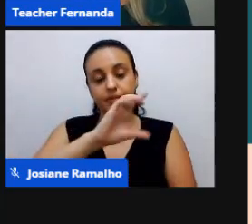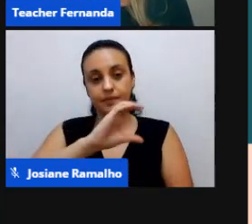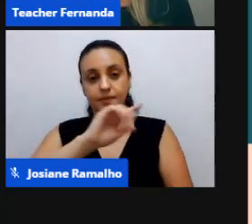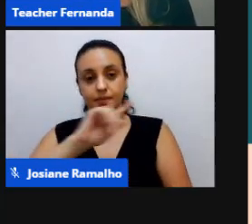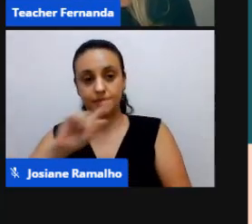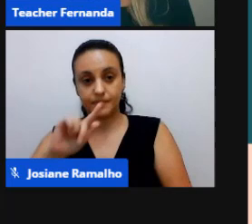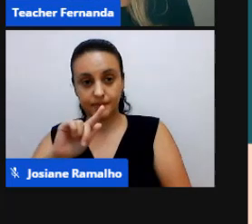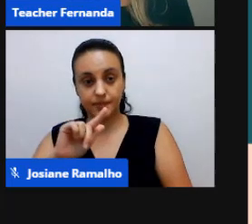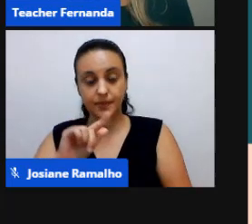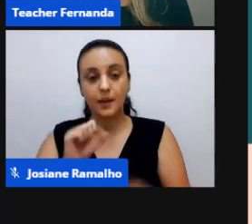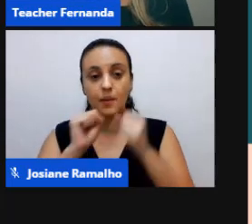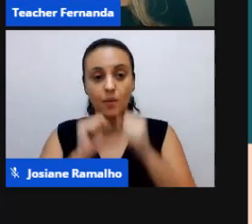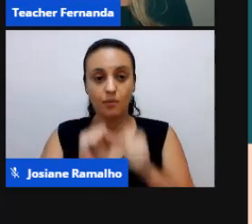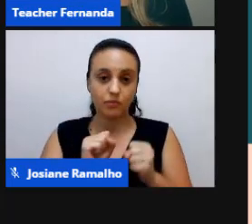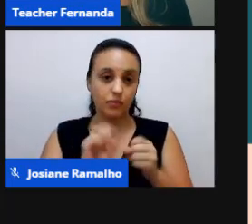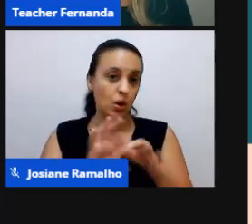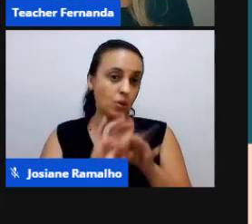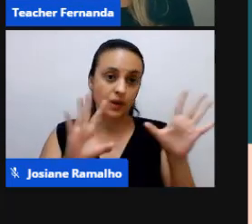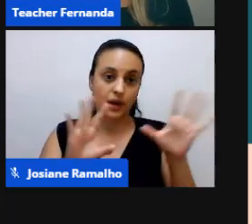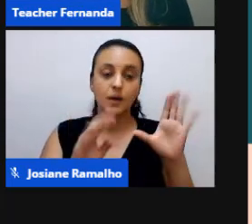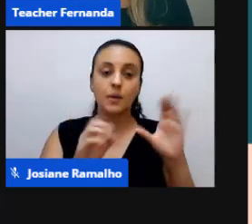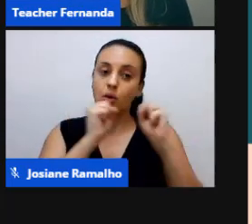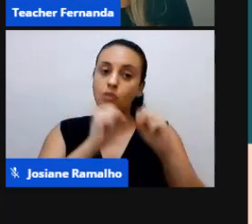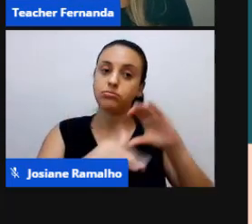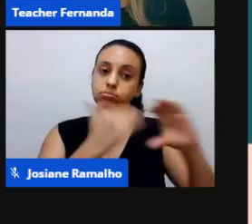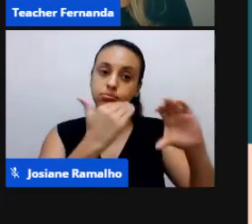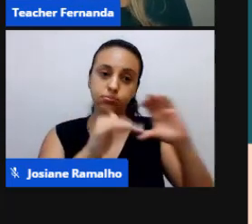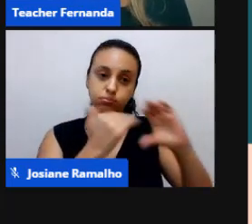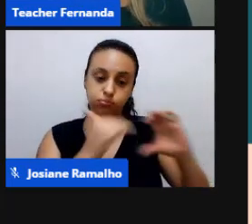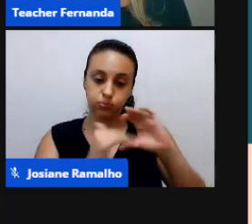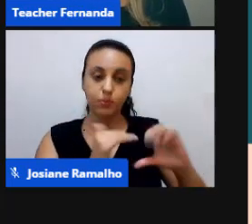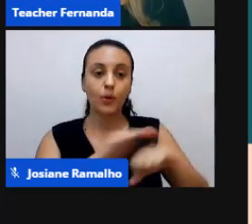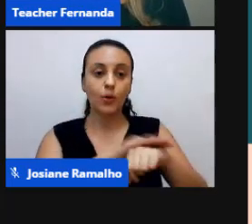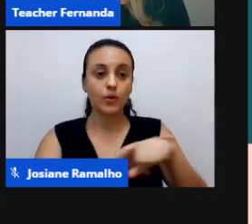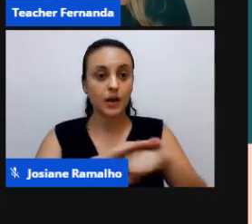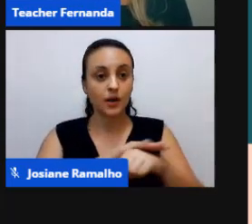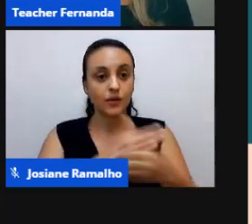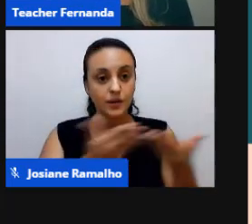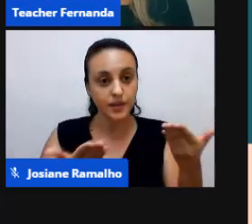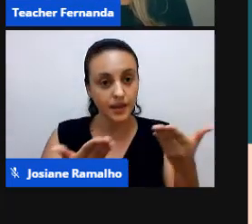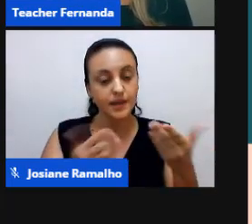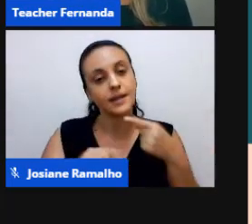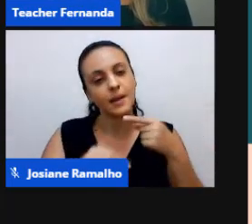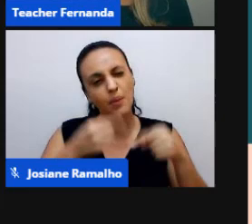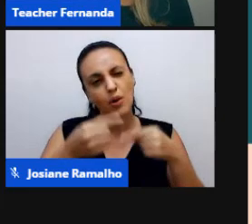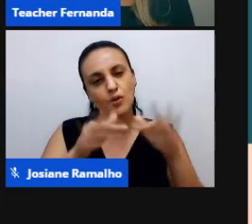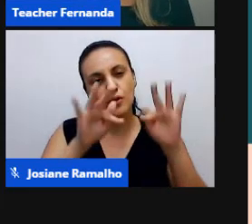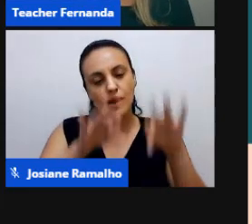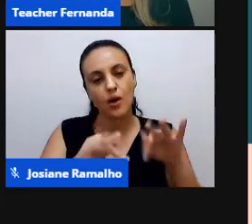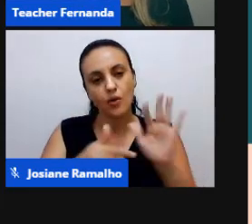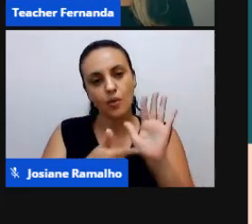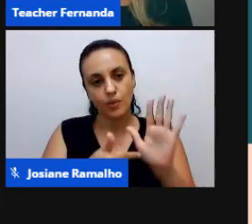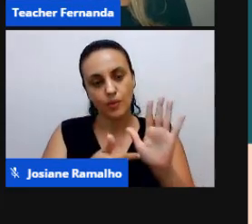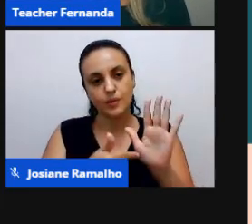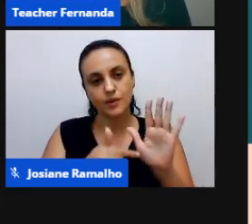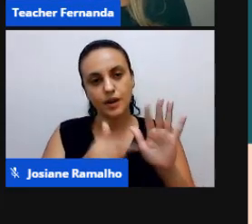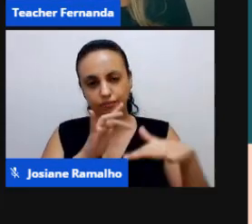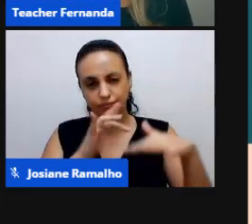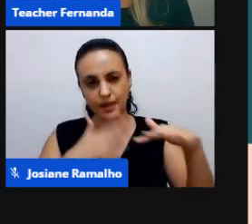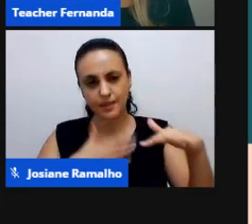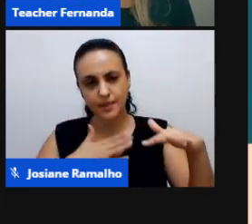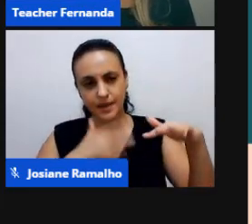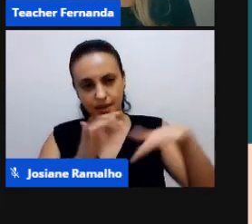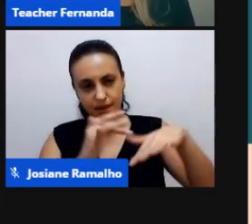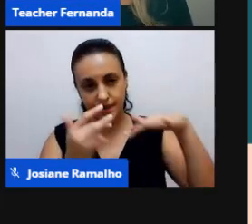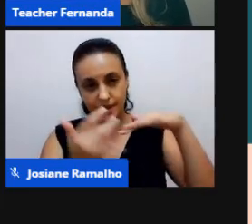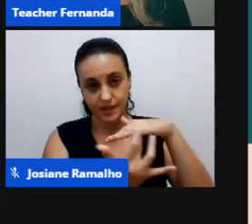dos meus canais de comunicação que serão disponibilizados no final dessa apresentação e também convido vocês a acompanhar o meu perfil